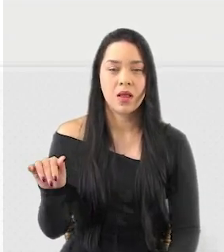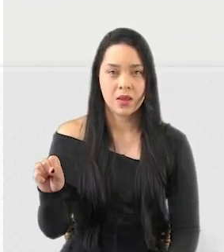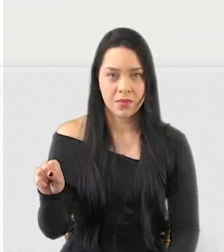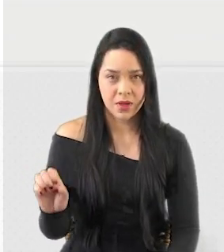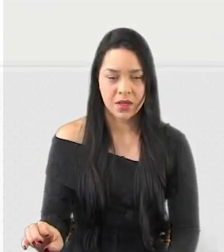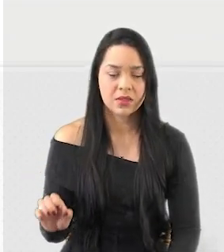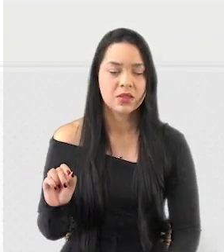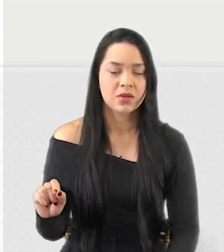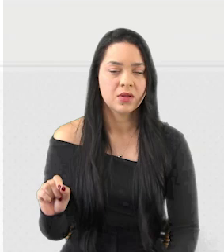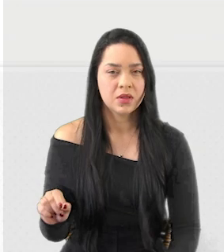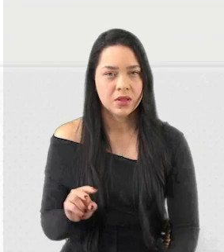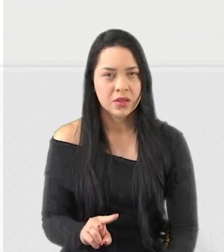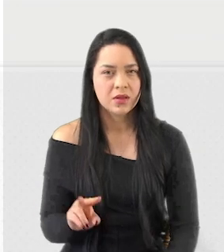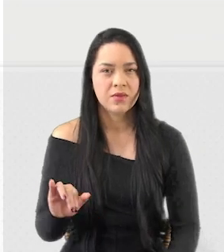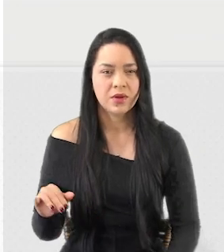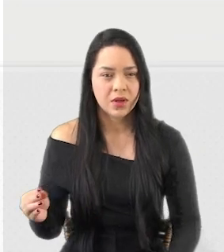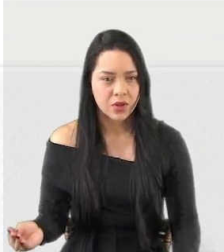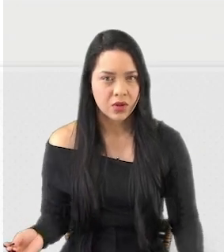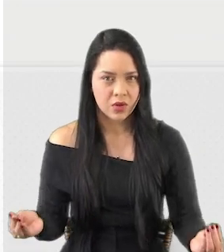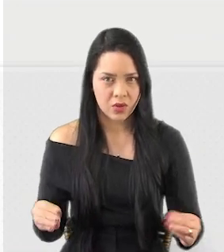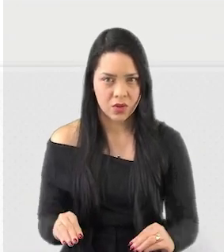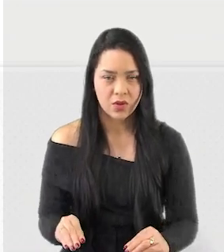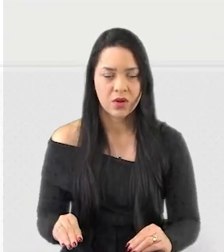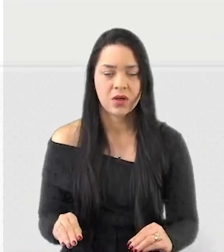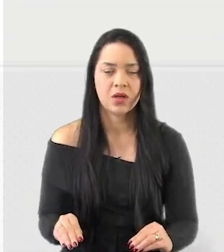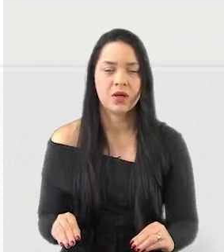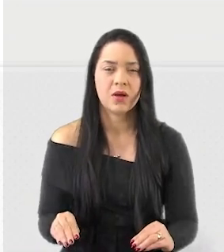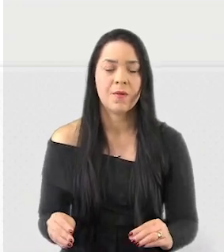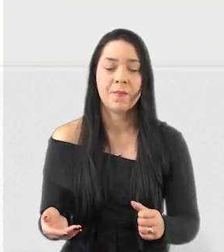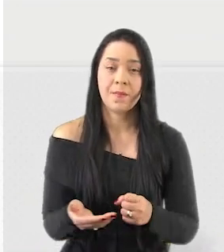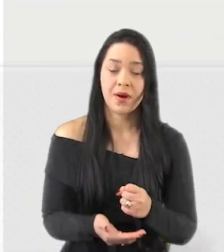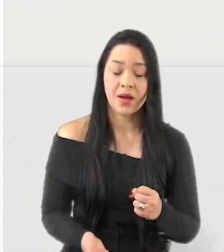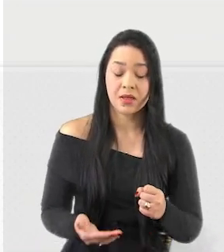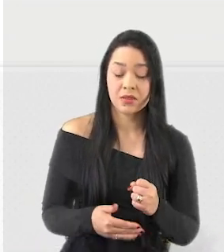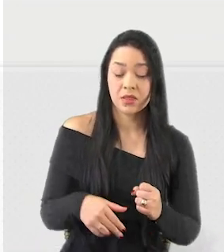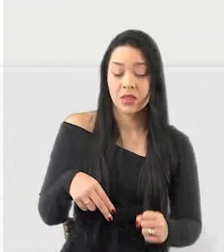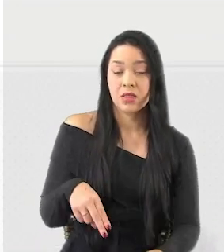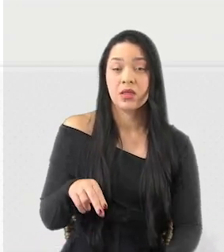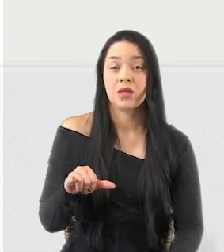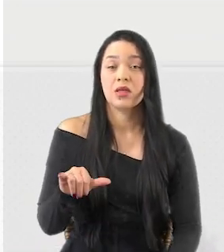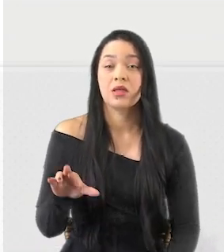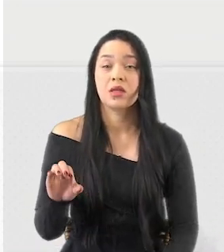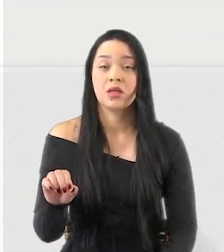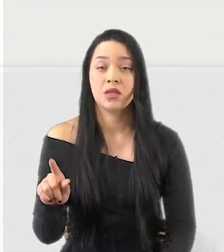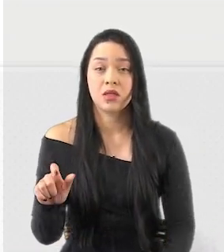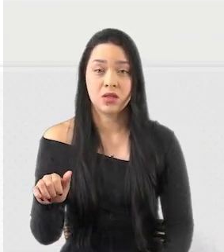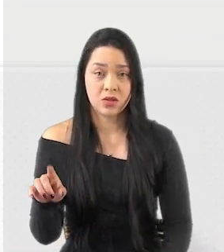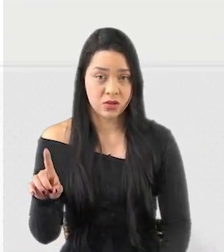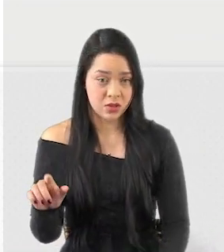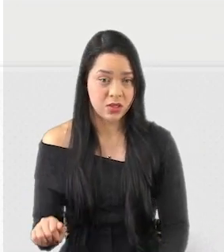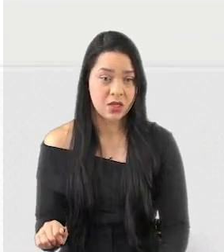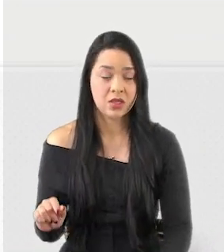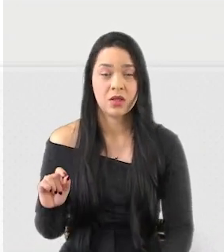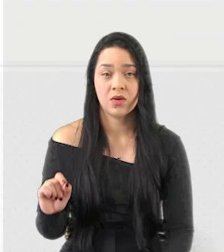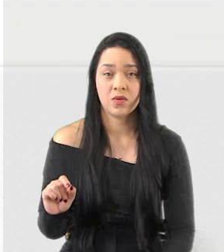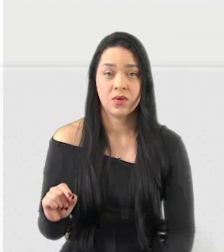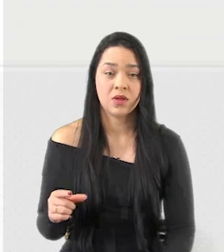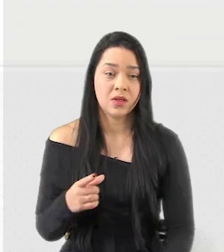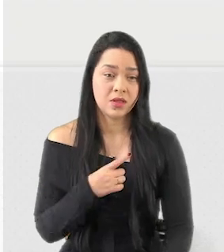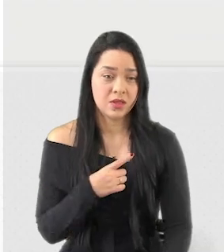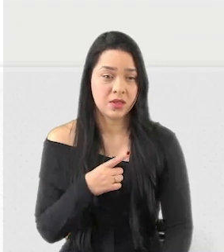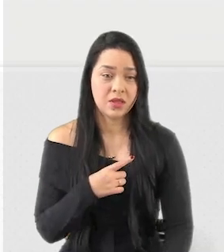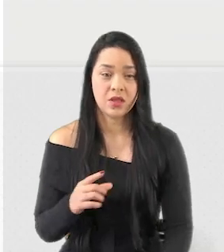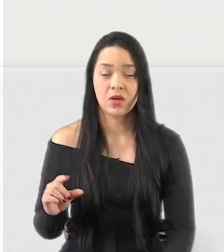pessoal, que vai colocar, né, bases nitrogenadas para duplicar, então, para a gente ter